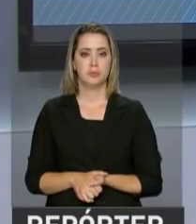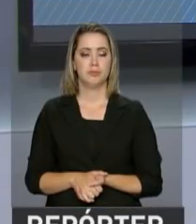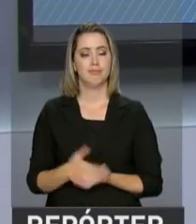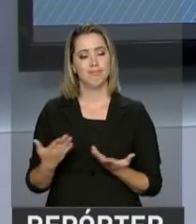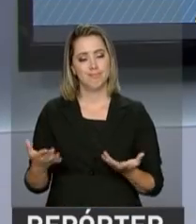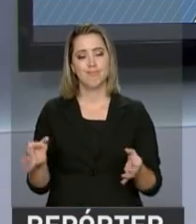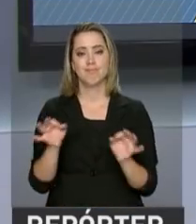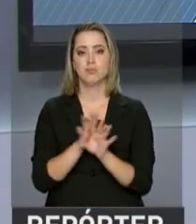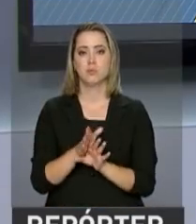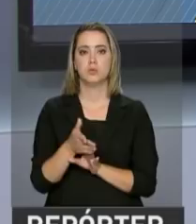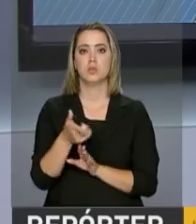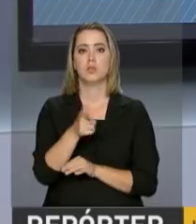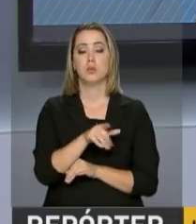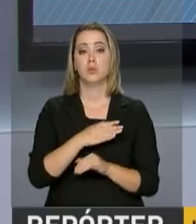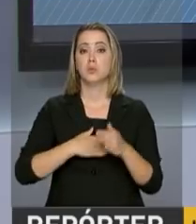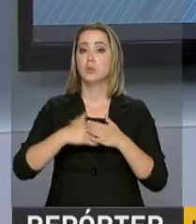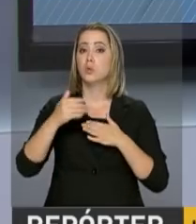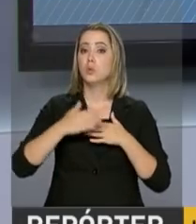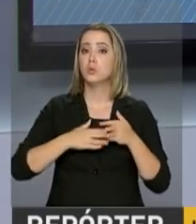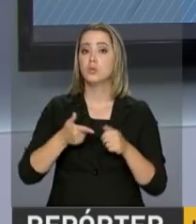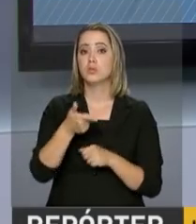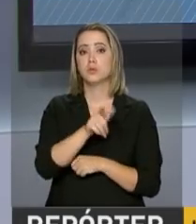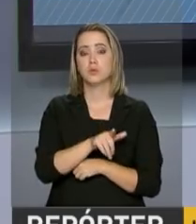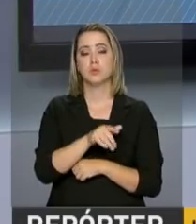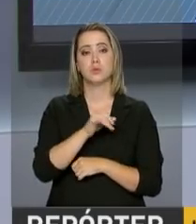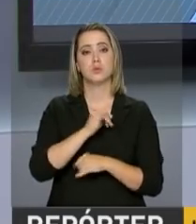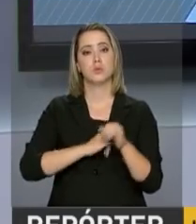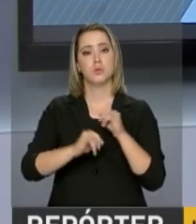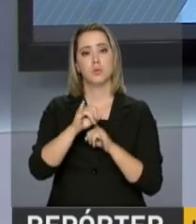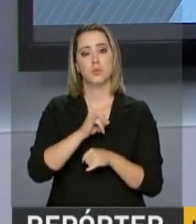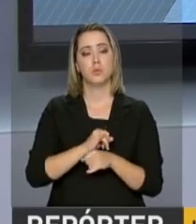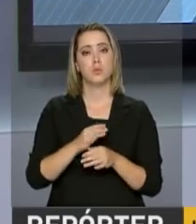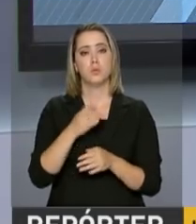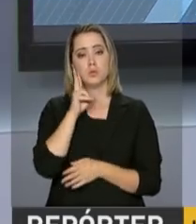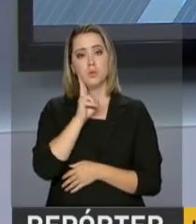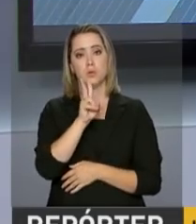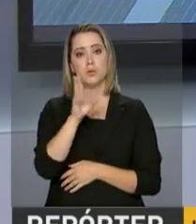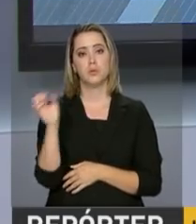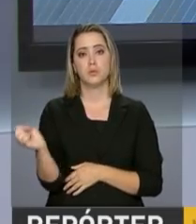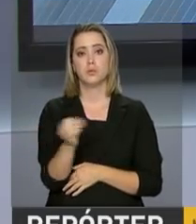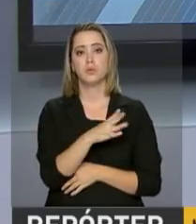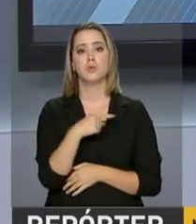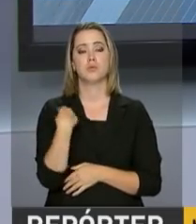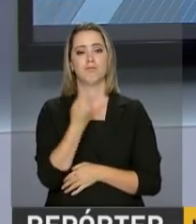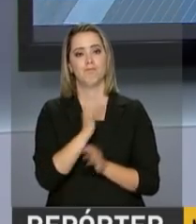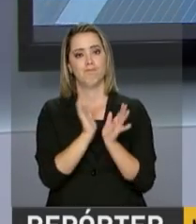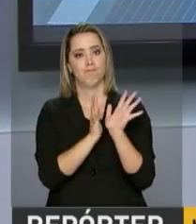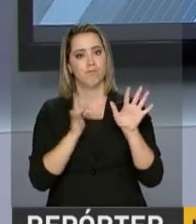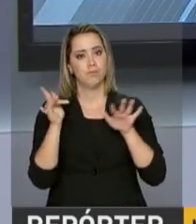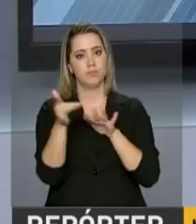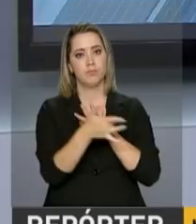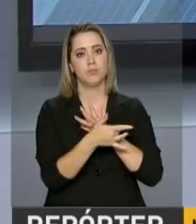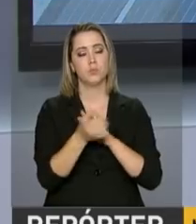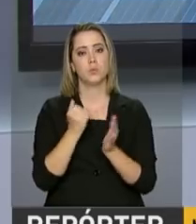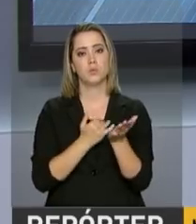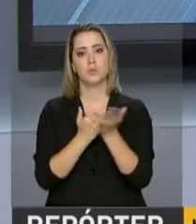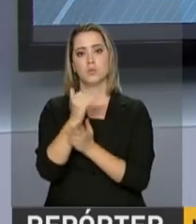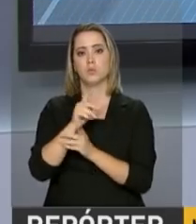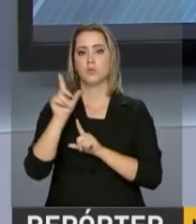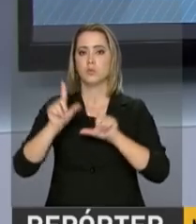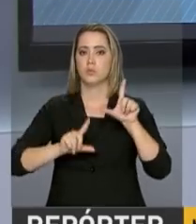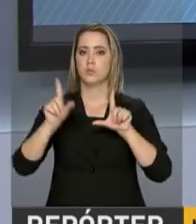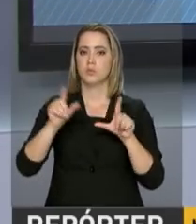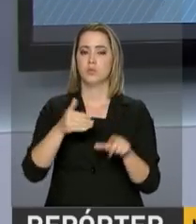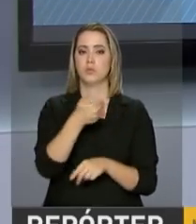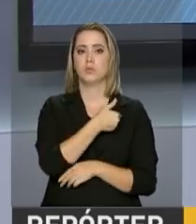a gente fica por aqui voltamos a qualquer momento com outras informações acompanha as novidades nas nossas redes sociais e continue com a gente